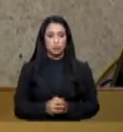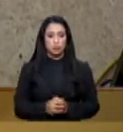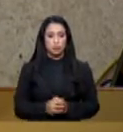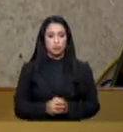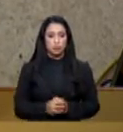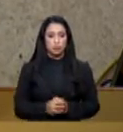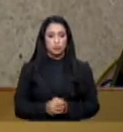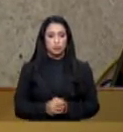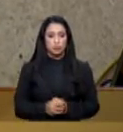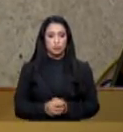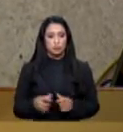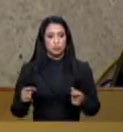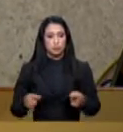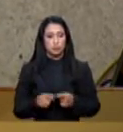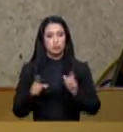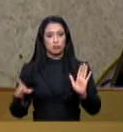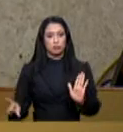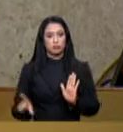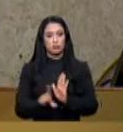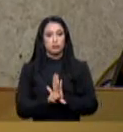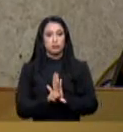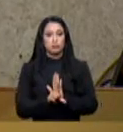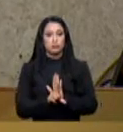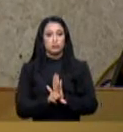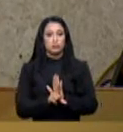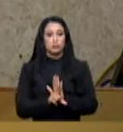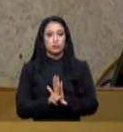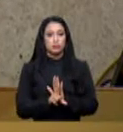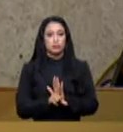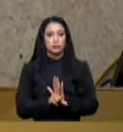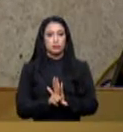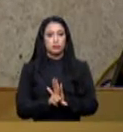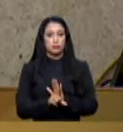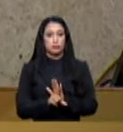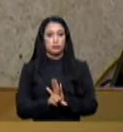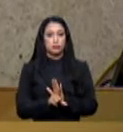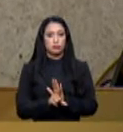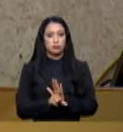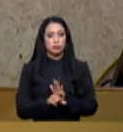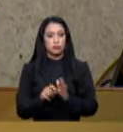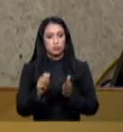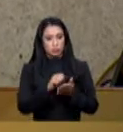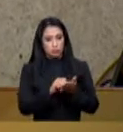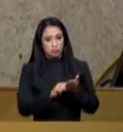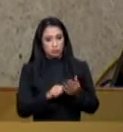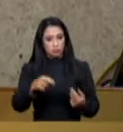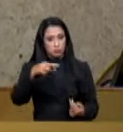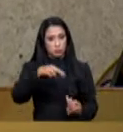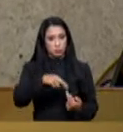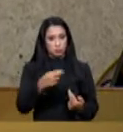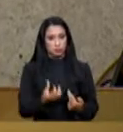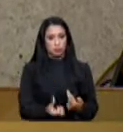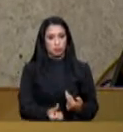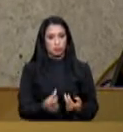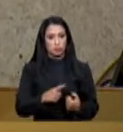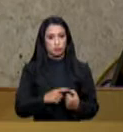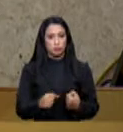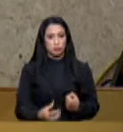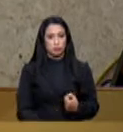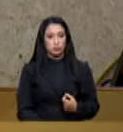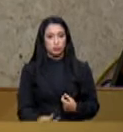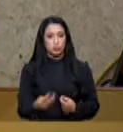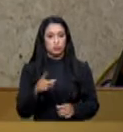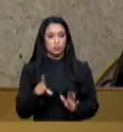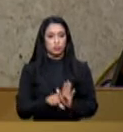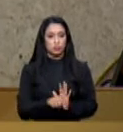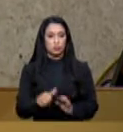As definições legais de prestação regionalizada estão inscritas no inciso 6º do artigo 3º